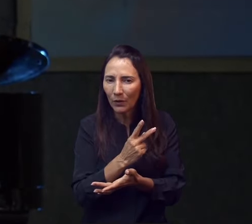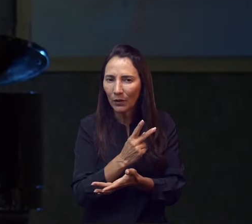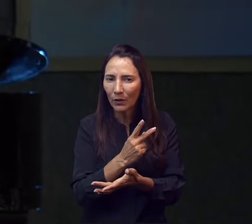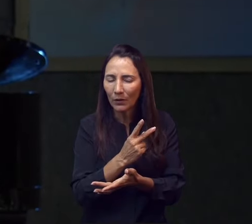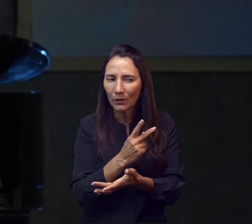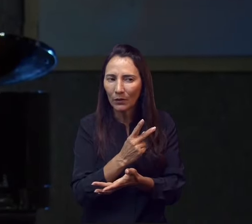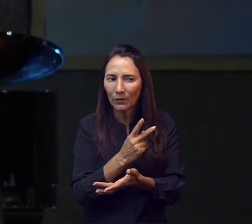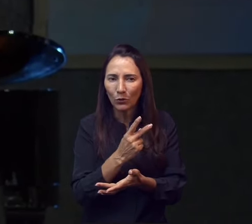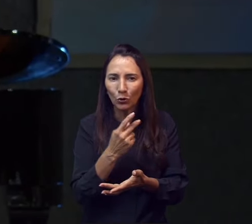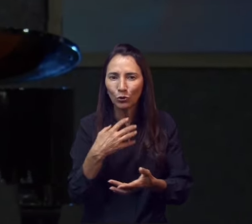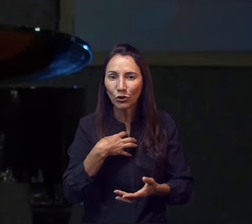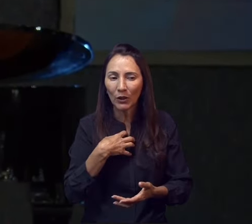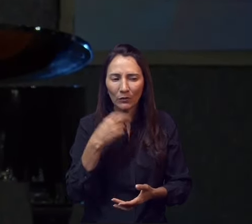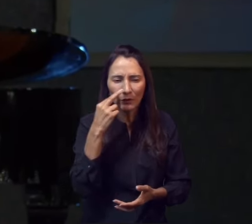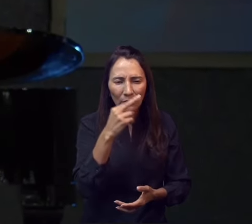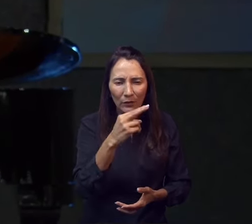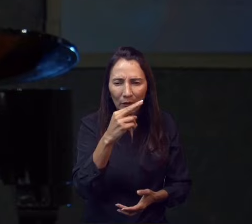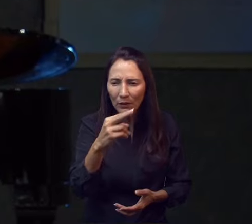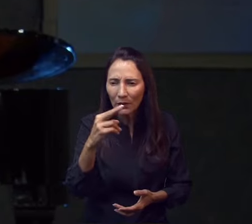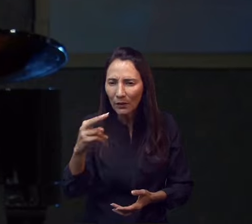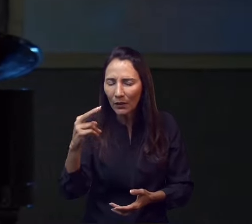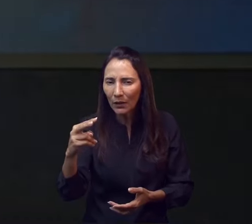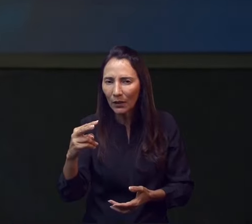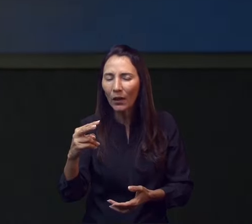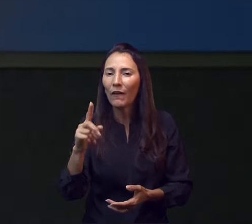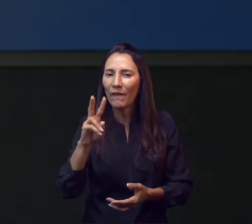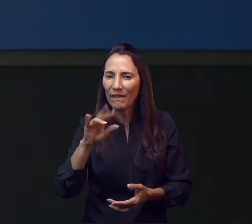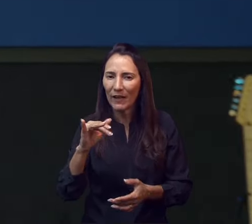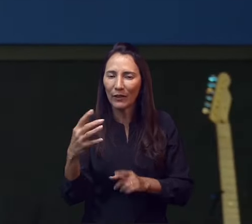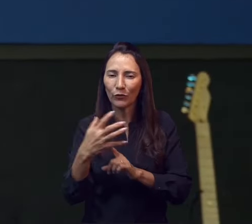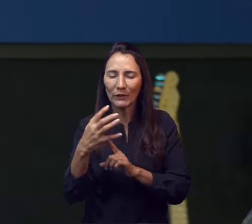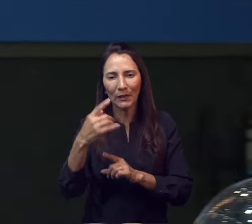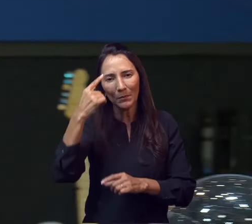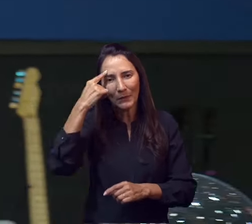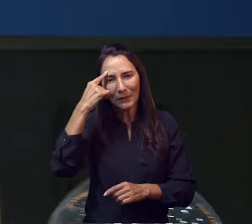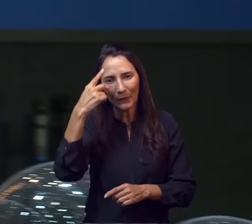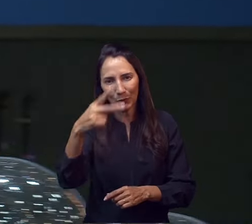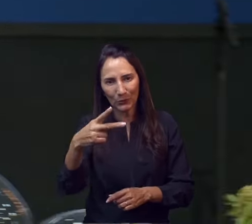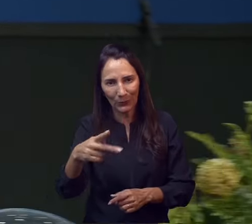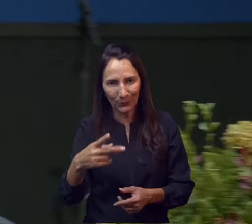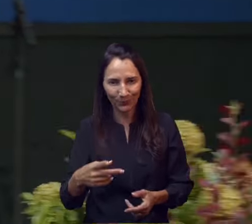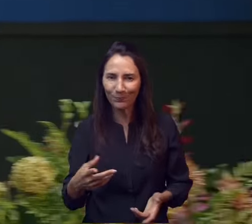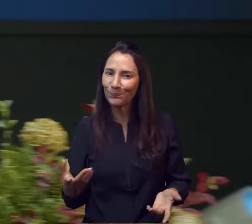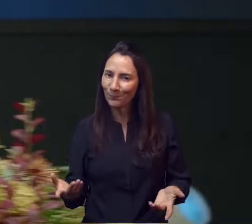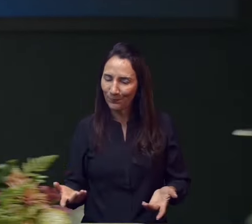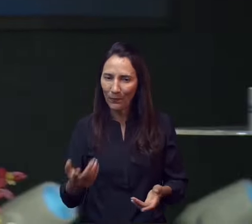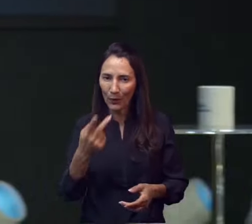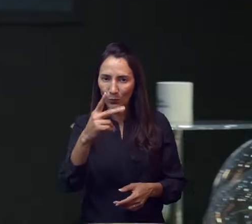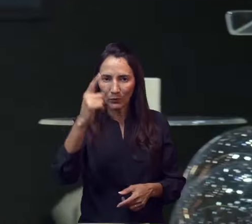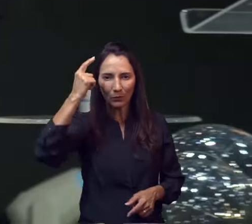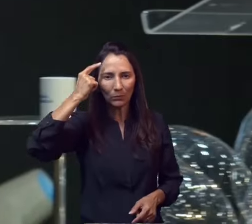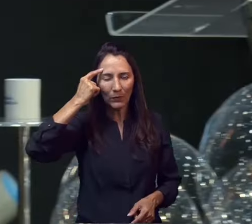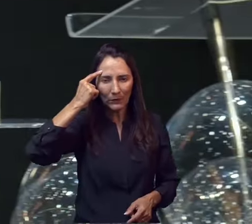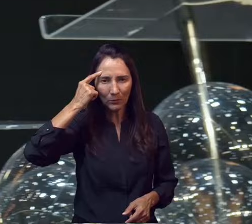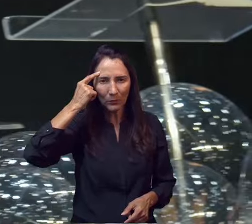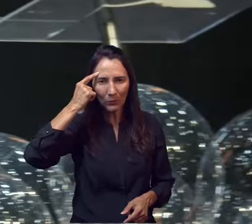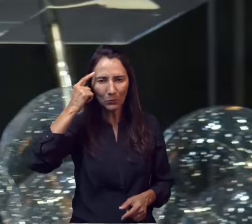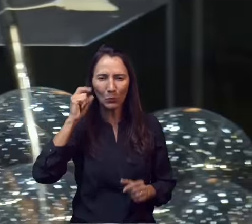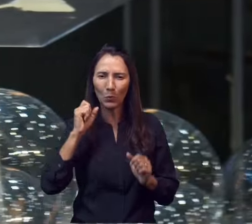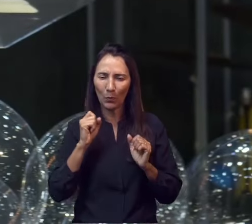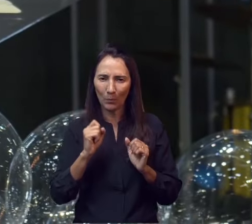determinar como você pensa agora preste atenção o seu pensamento pode